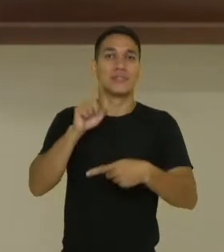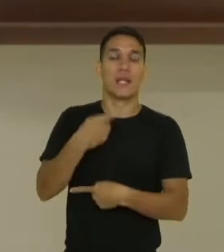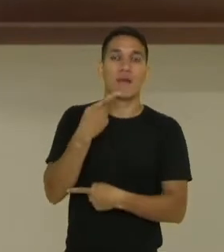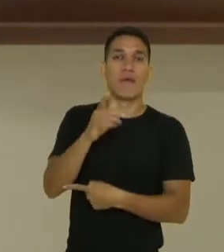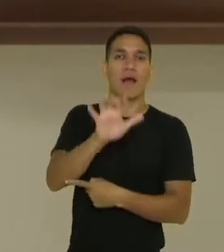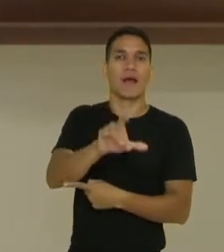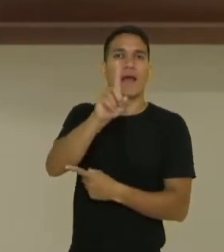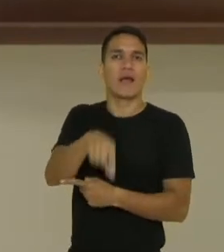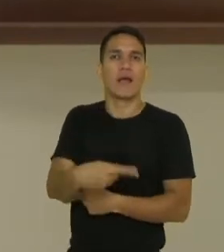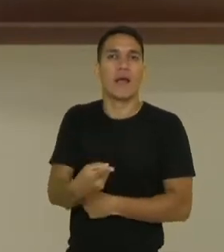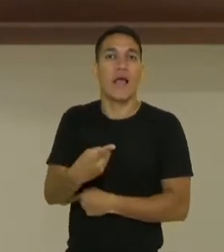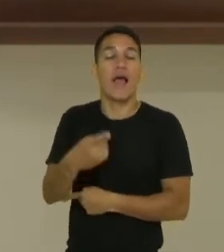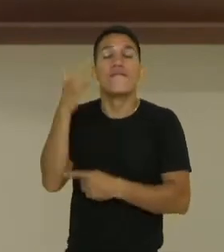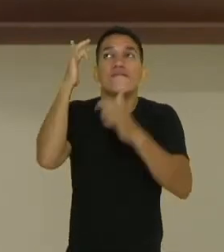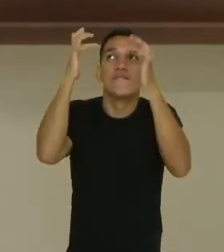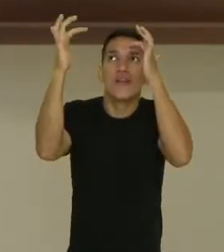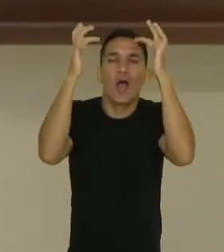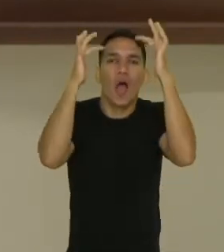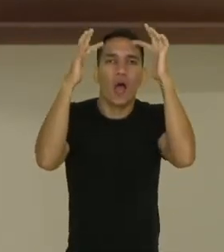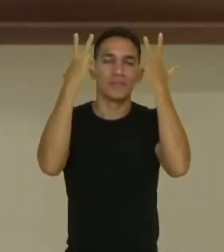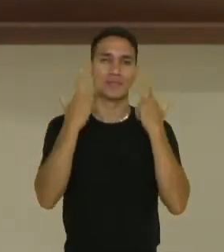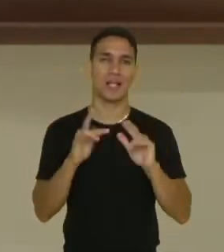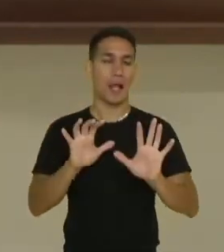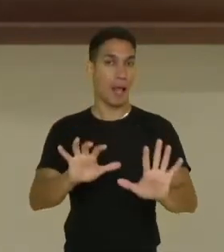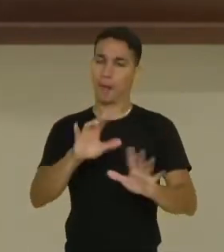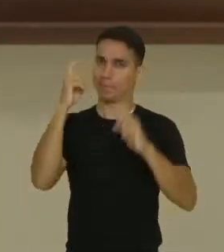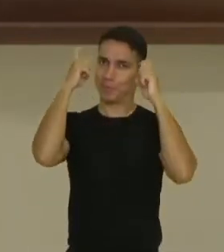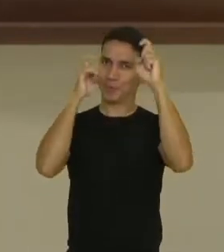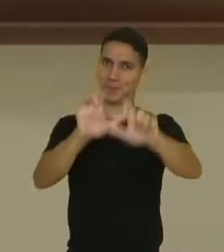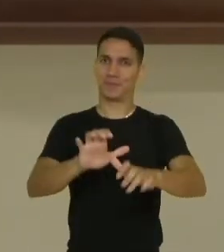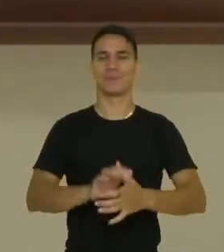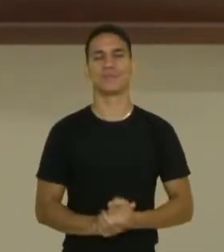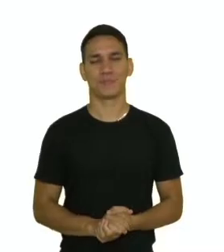da natureza. Essa era a preocupação deles.